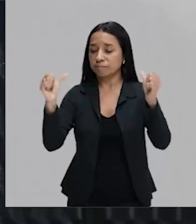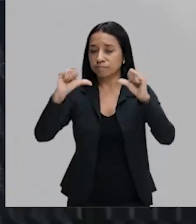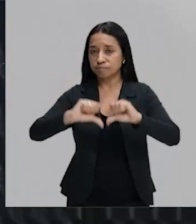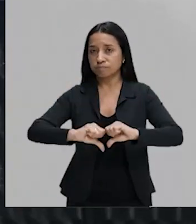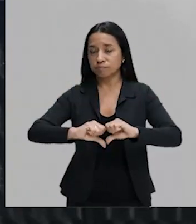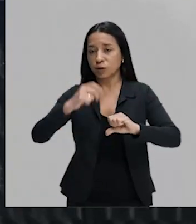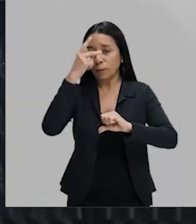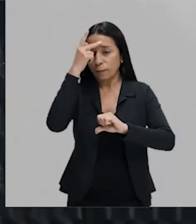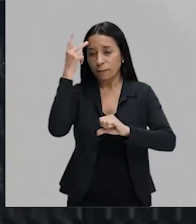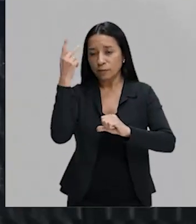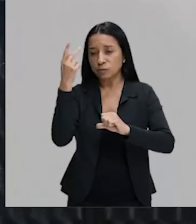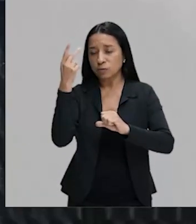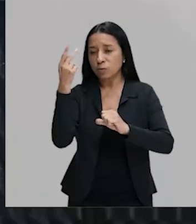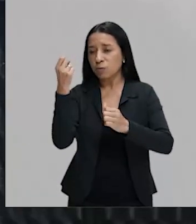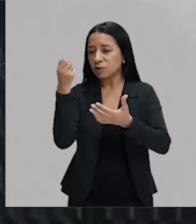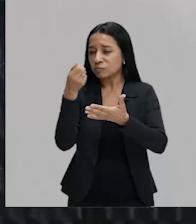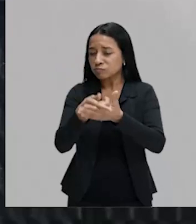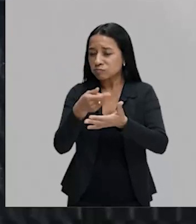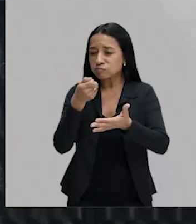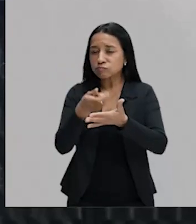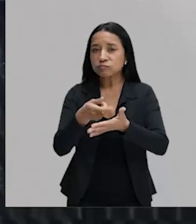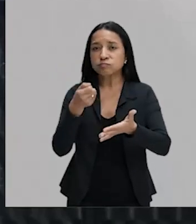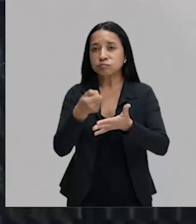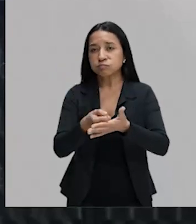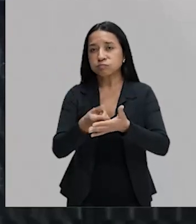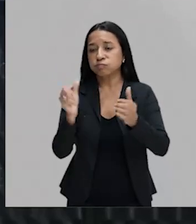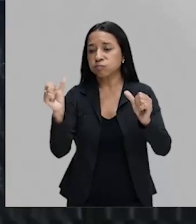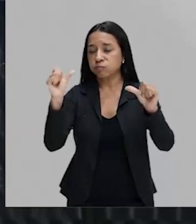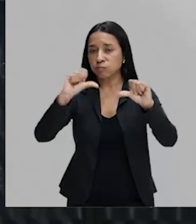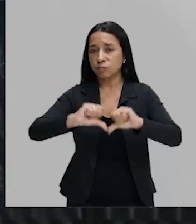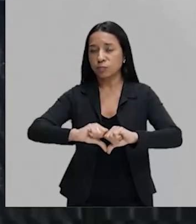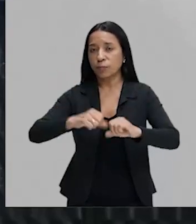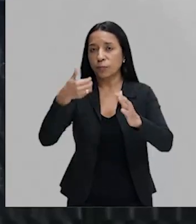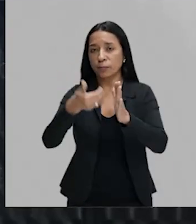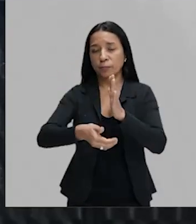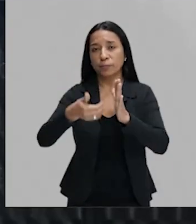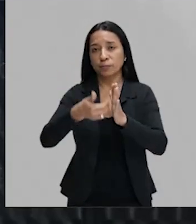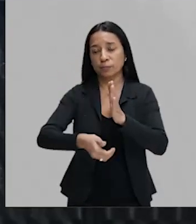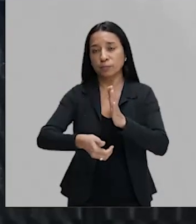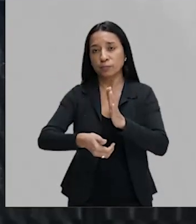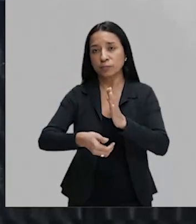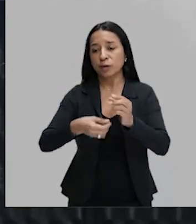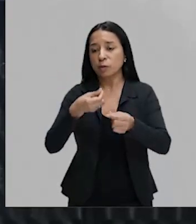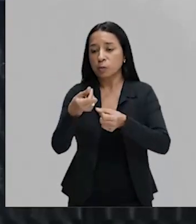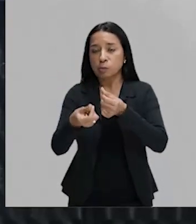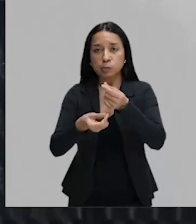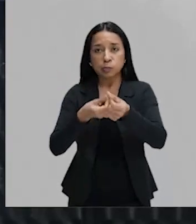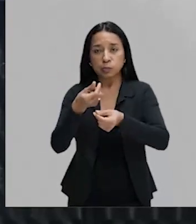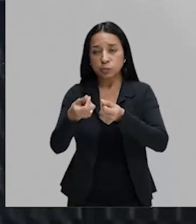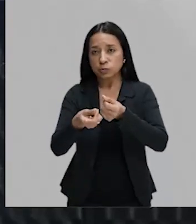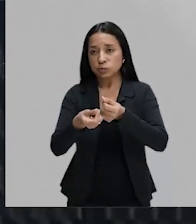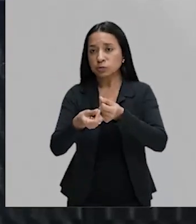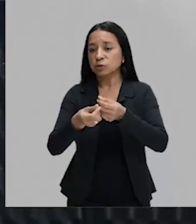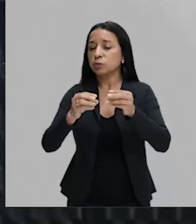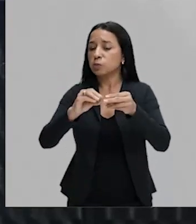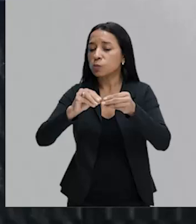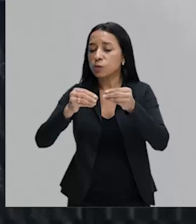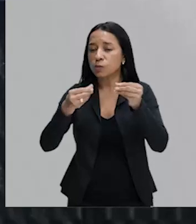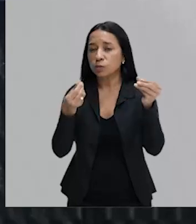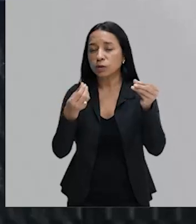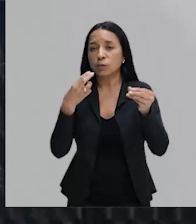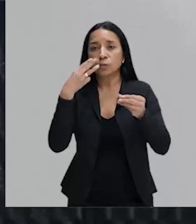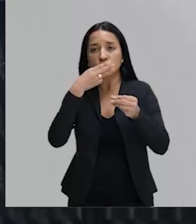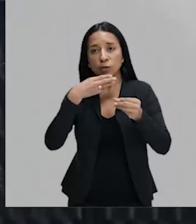endividados por conta da falência do modelo agrário exportador tradicional, do algodão, do